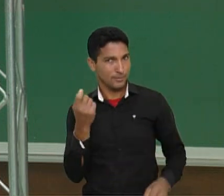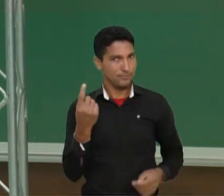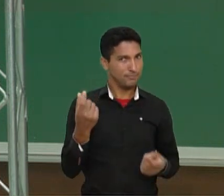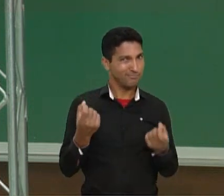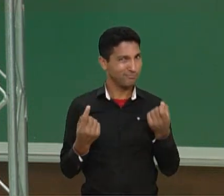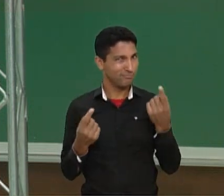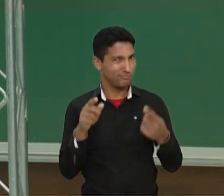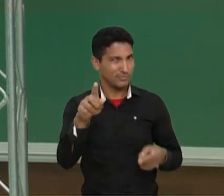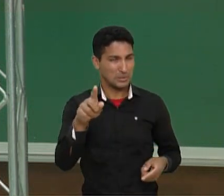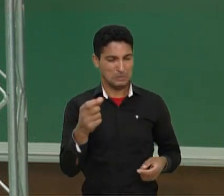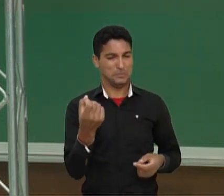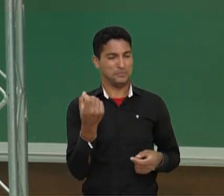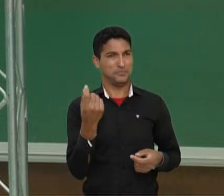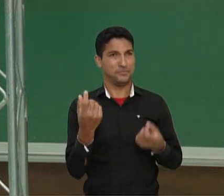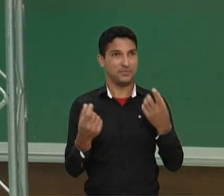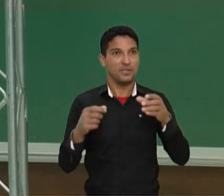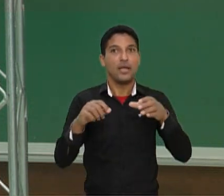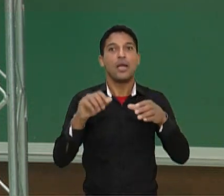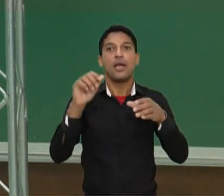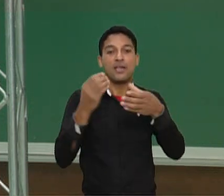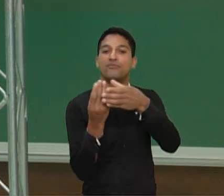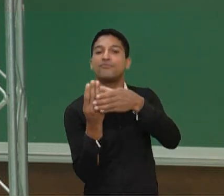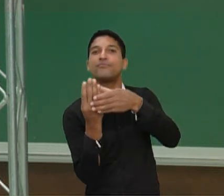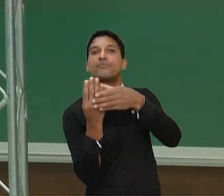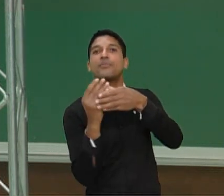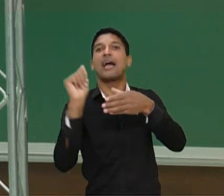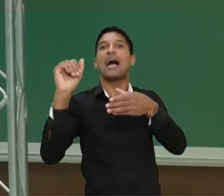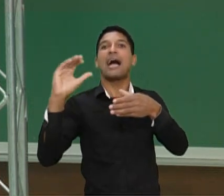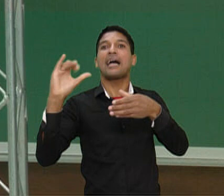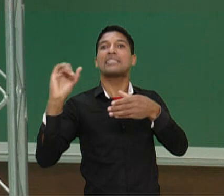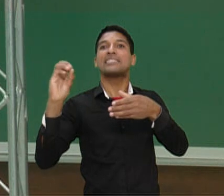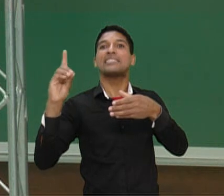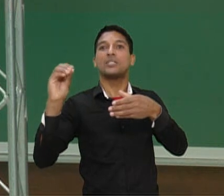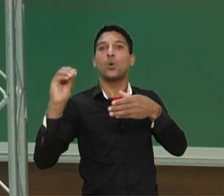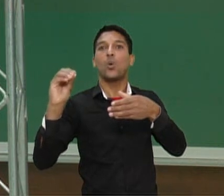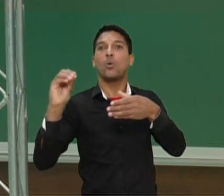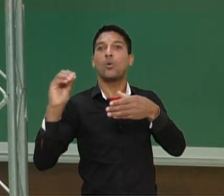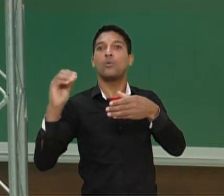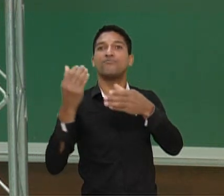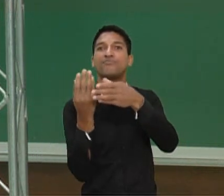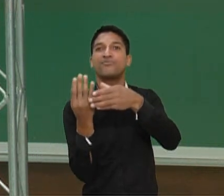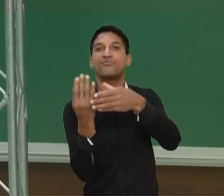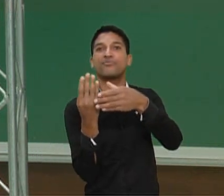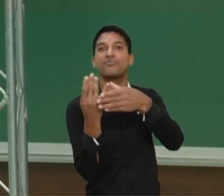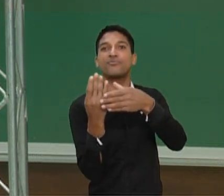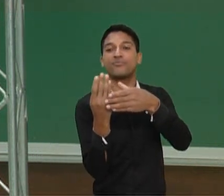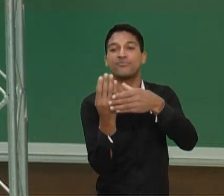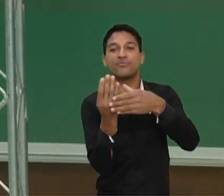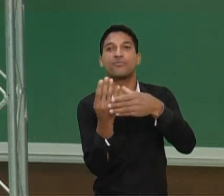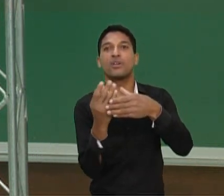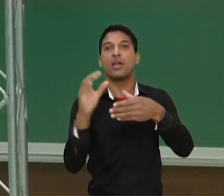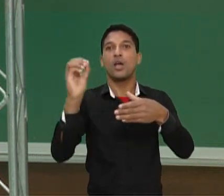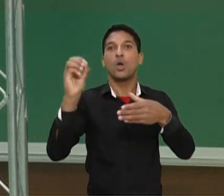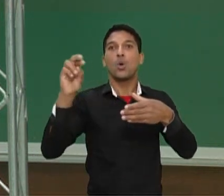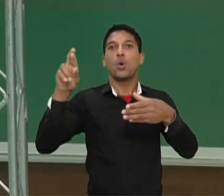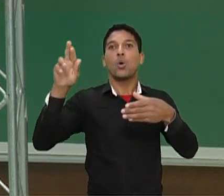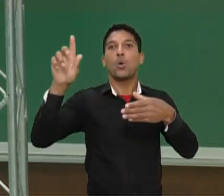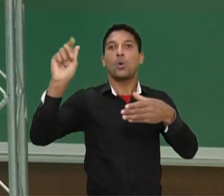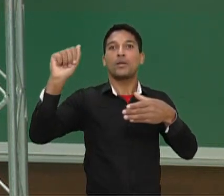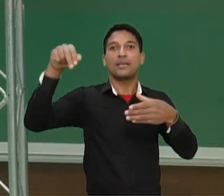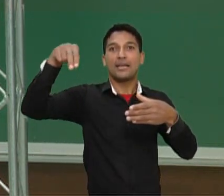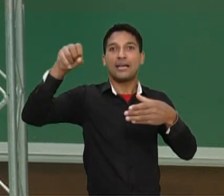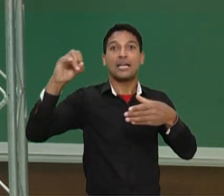para vocês, né? É um ácido orgânico, tá? Ele é o ácido acético, só